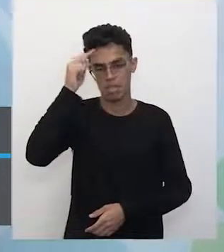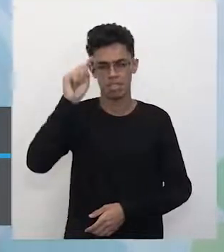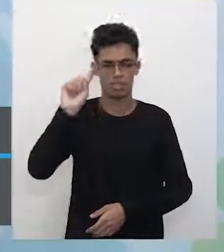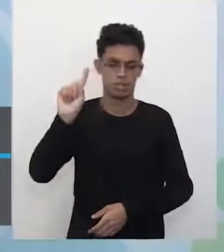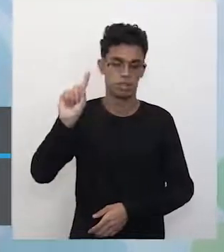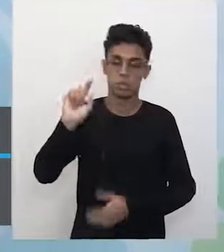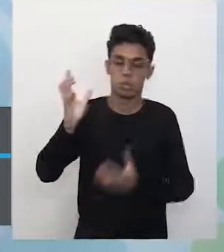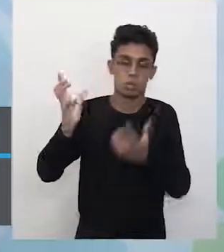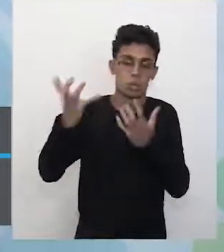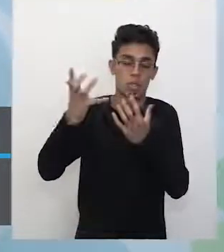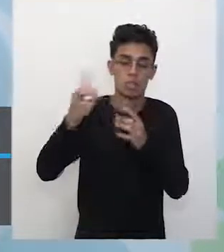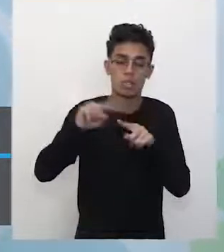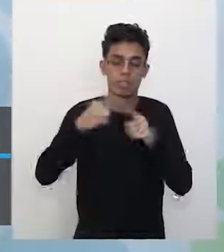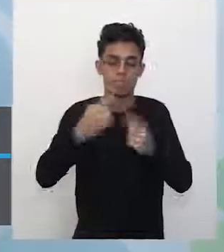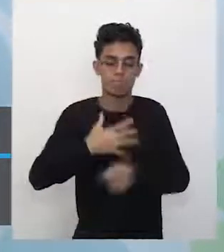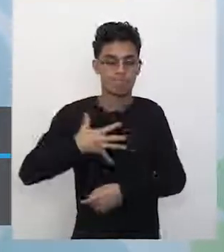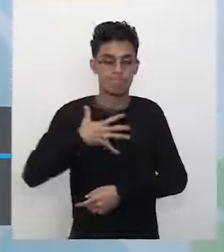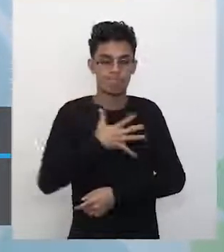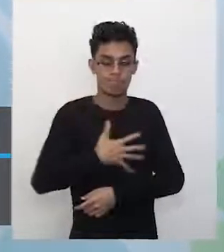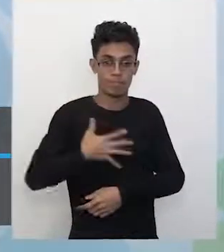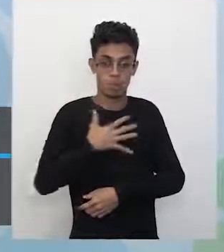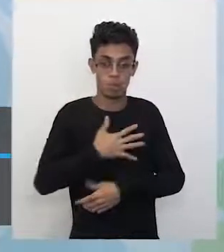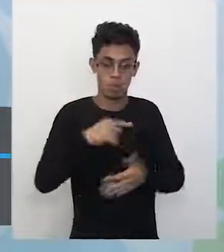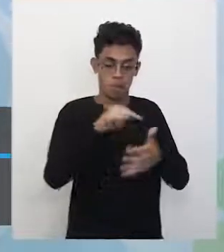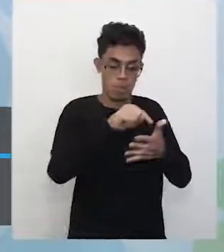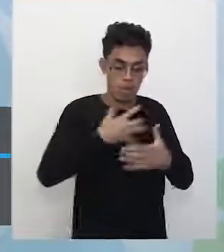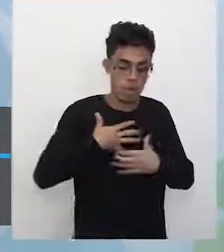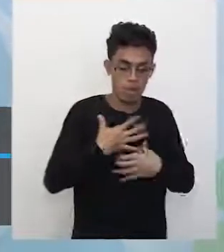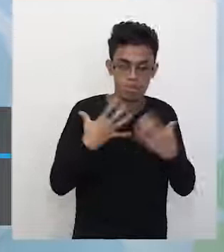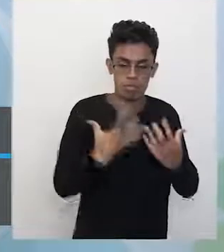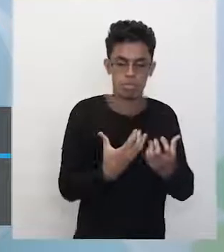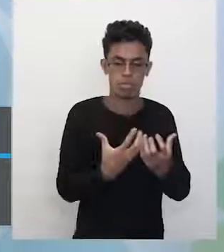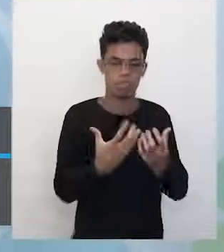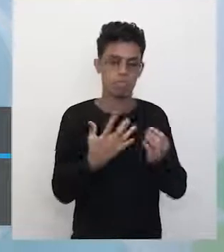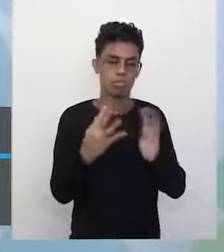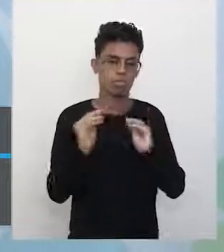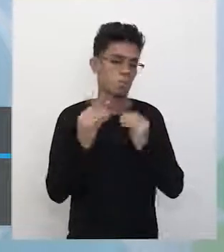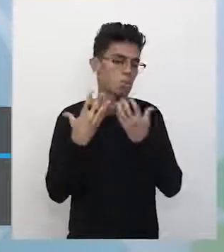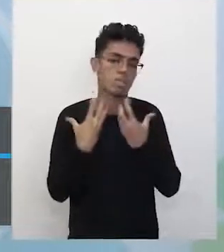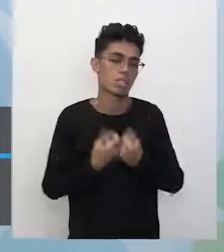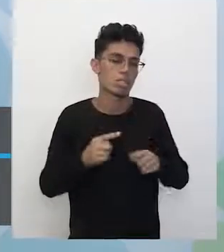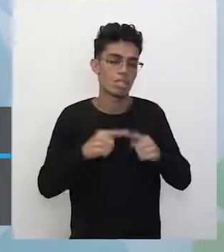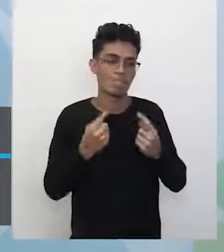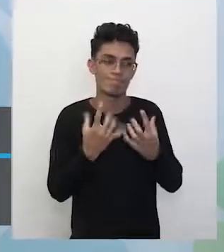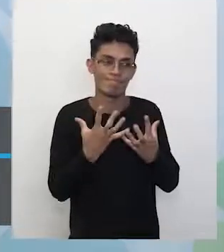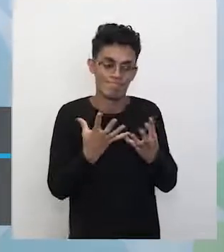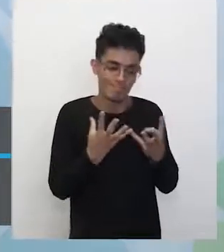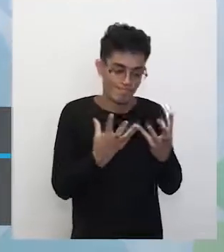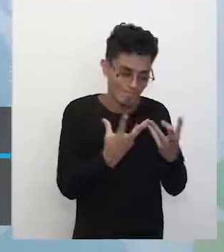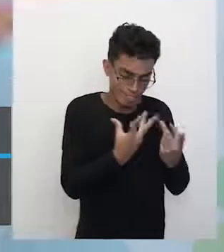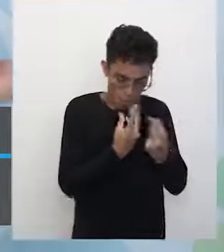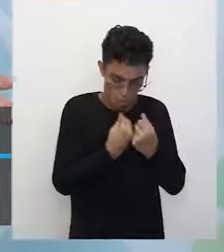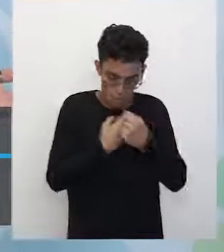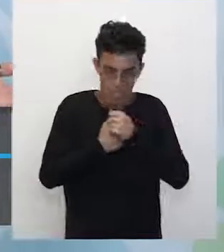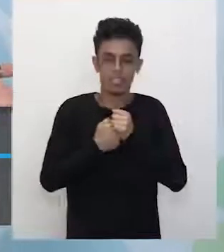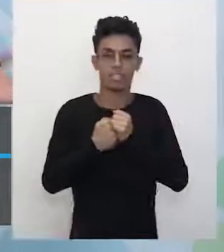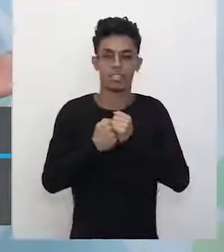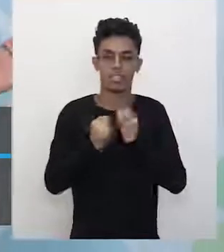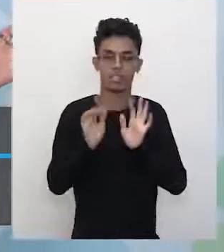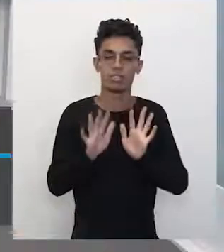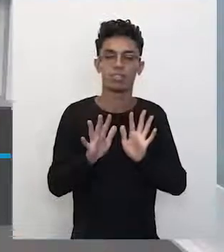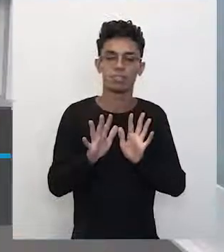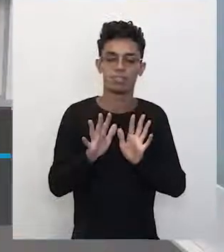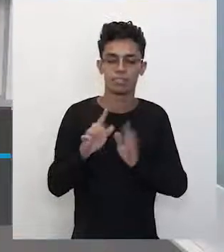coisas que satisfaçam, que querendo ou não, a gente não assume, mas querendo ou não, que satisfaçam o nosso próprio ego, né? Então, perfeito. essa é a